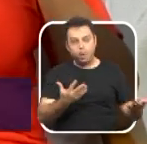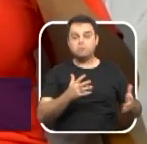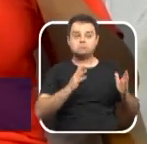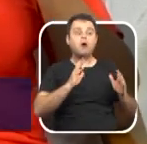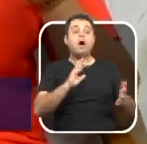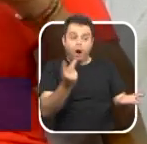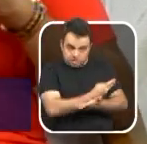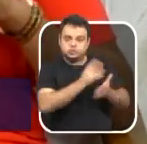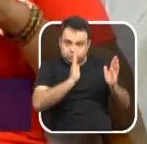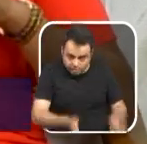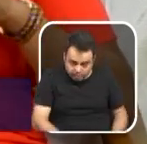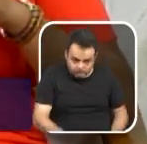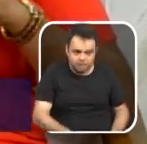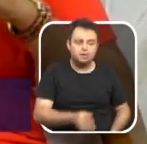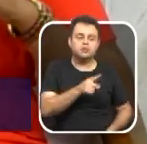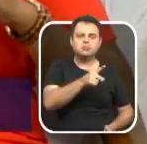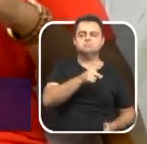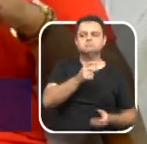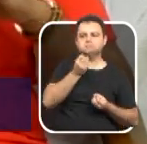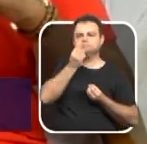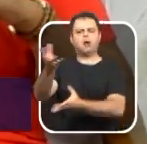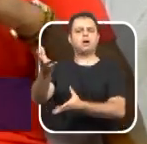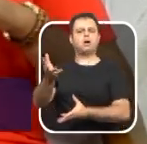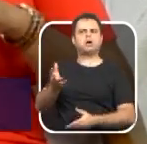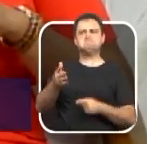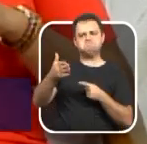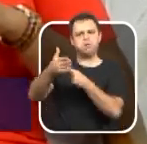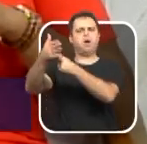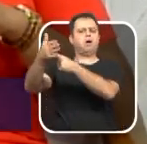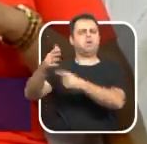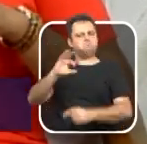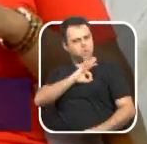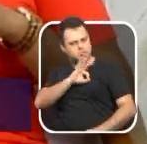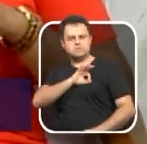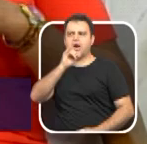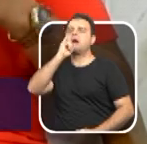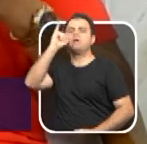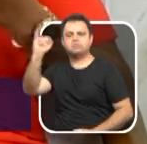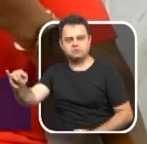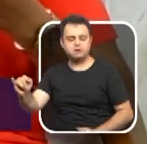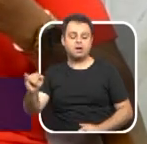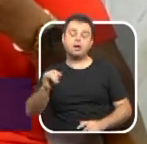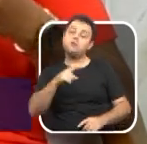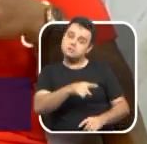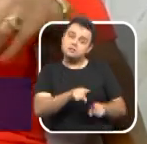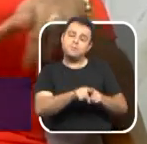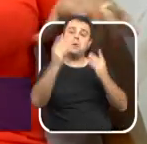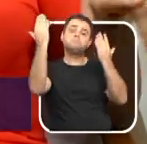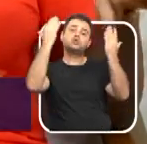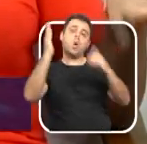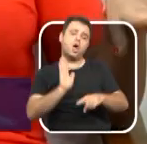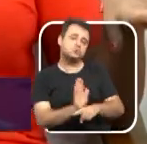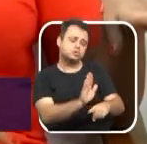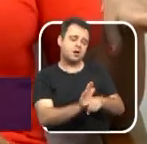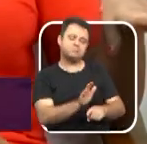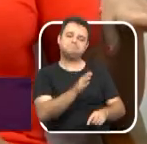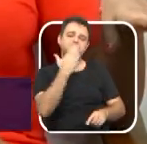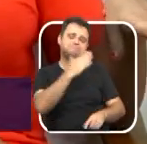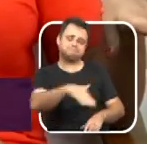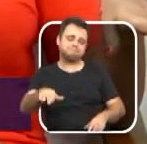para o tratamento psicológico, porque deixa marcas por uma vida toda. Nós conhecemos mulheres que sofreu